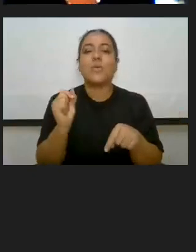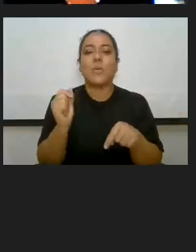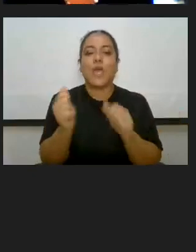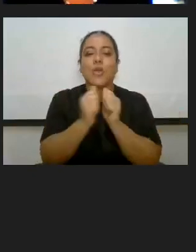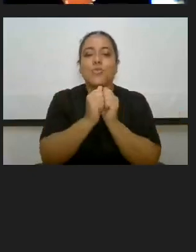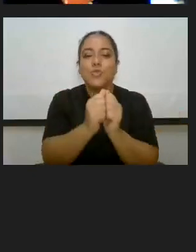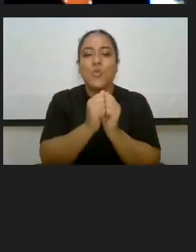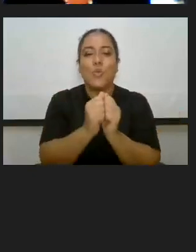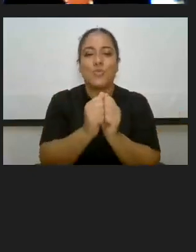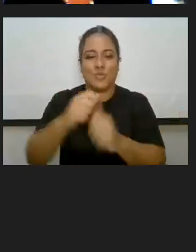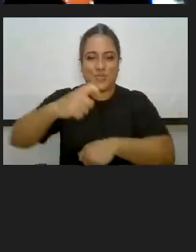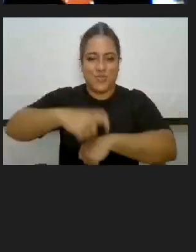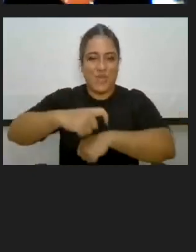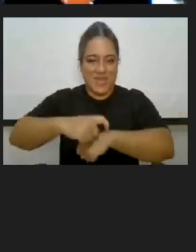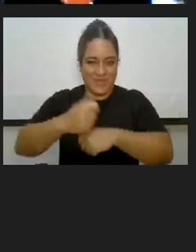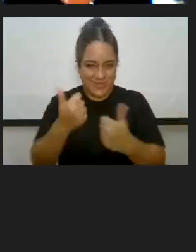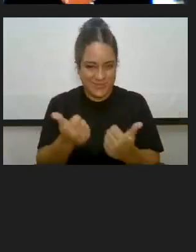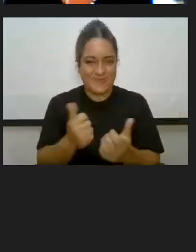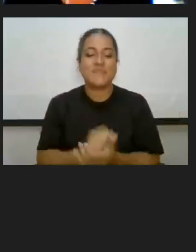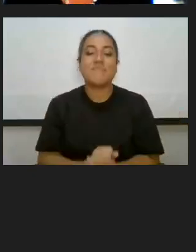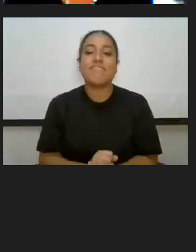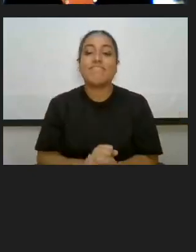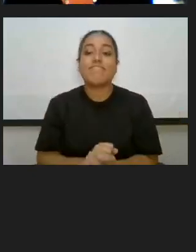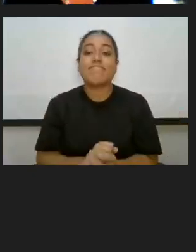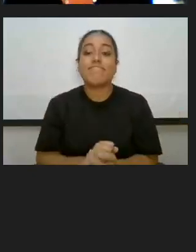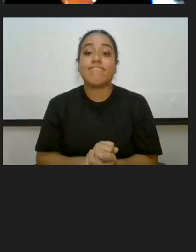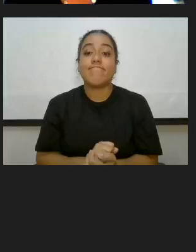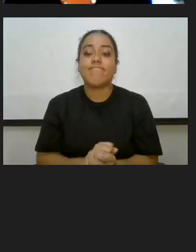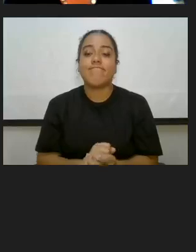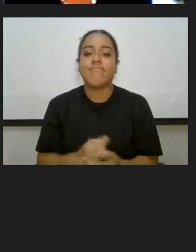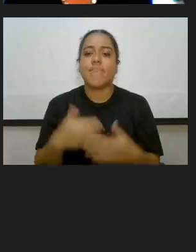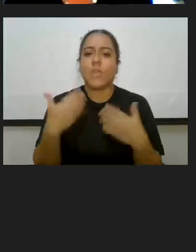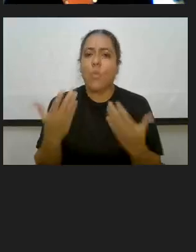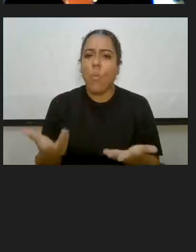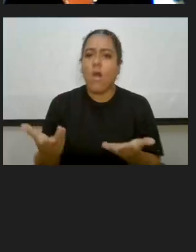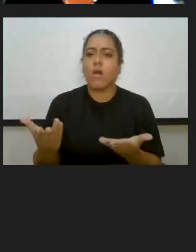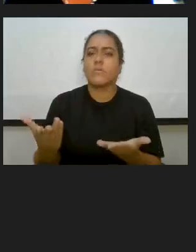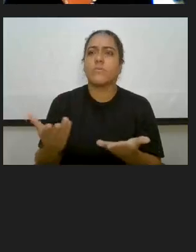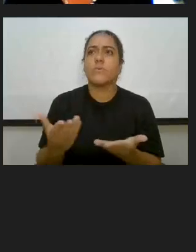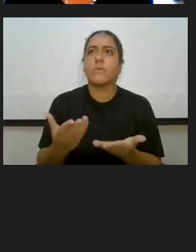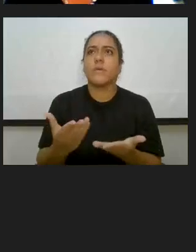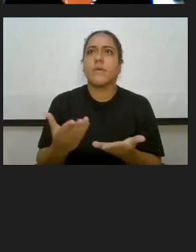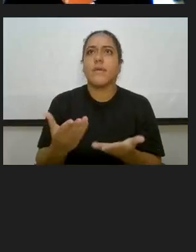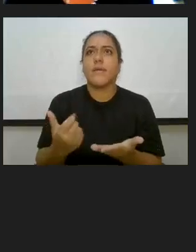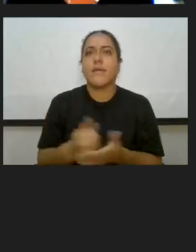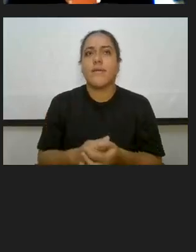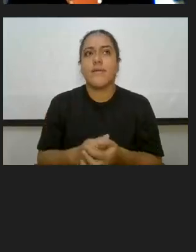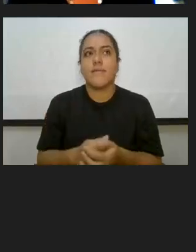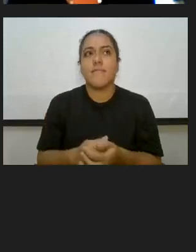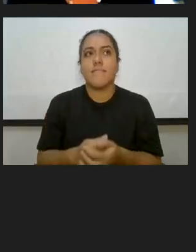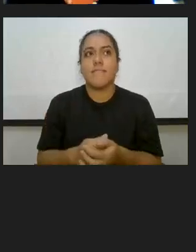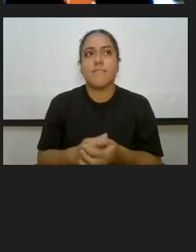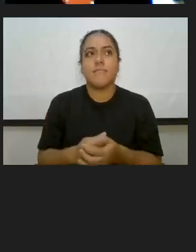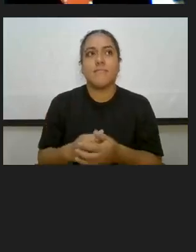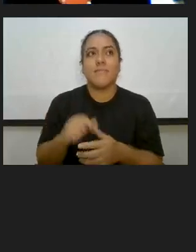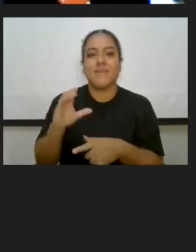momento. Quando eu recebo o pedido da Via